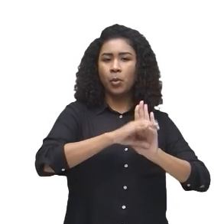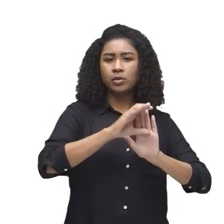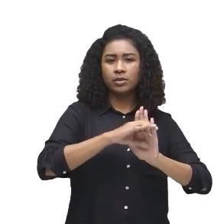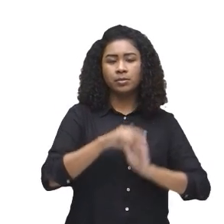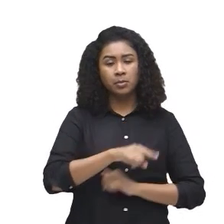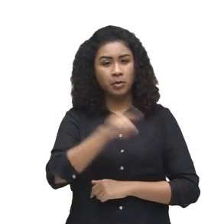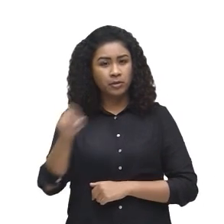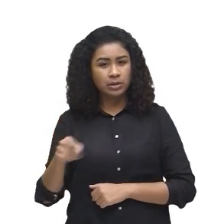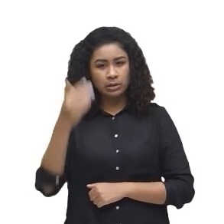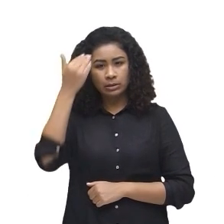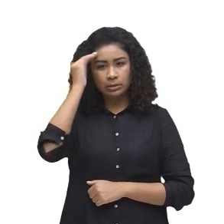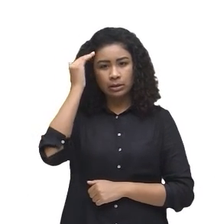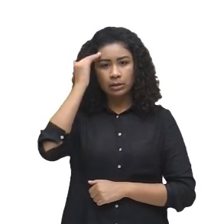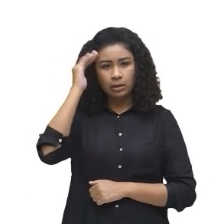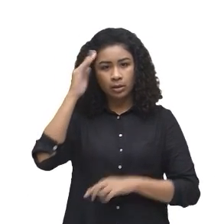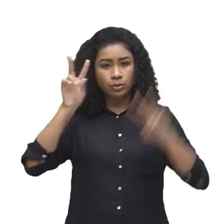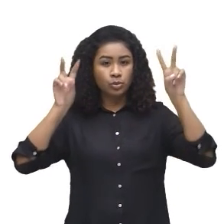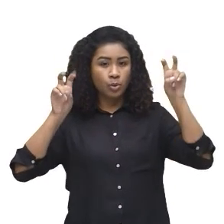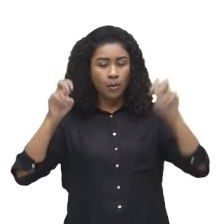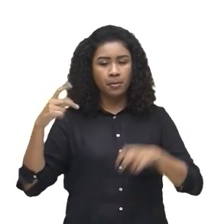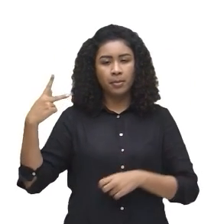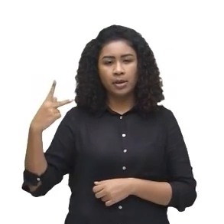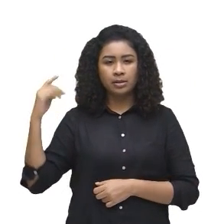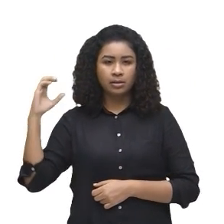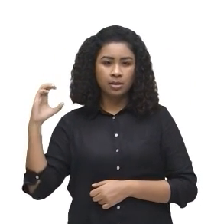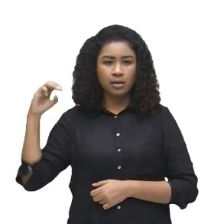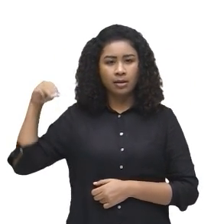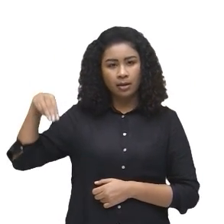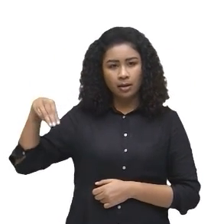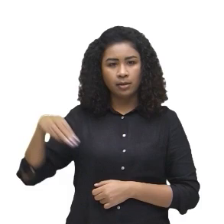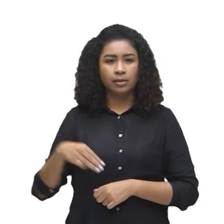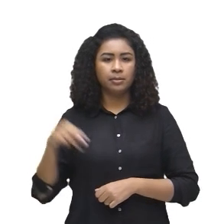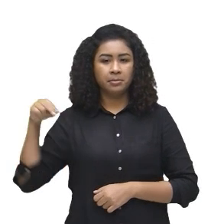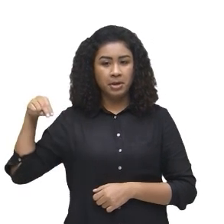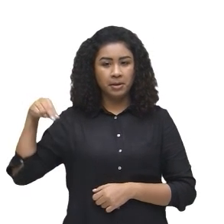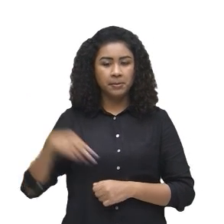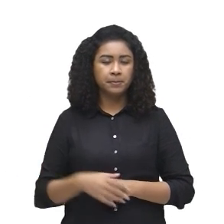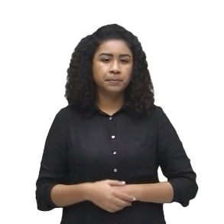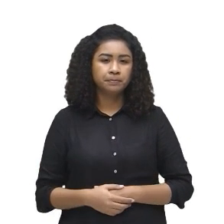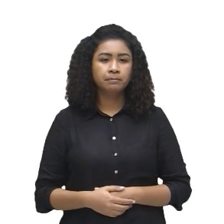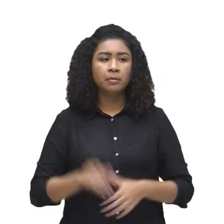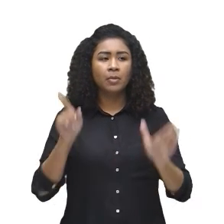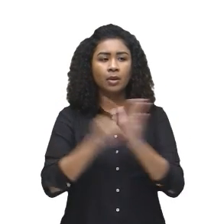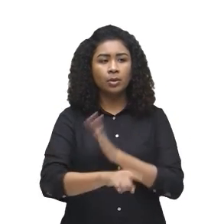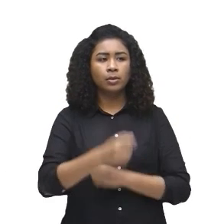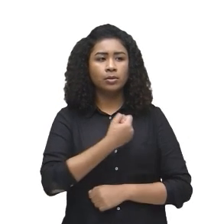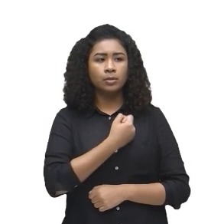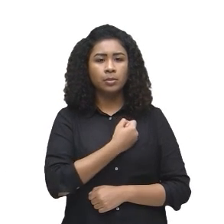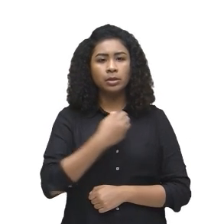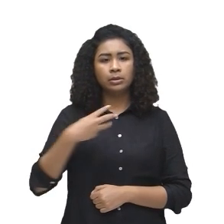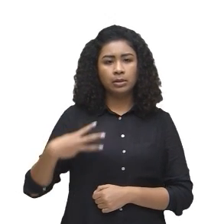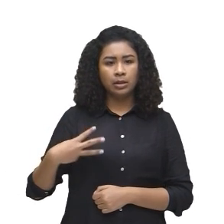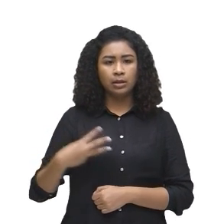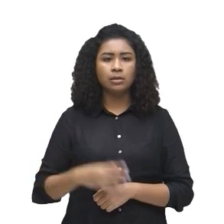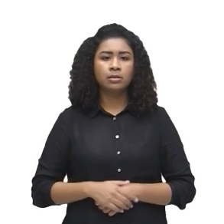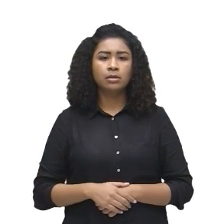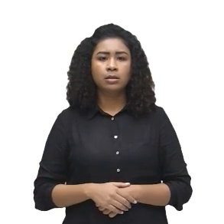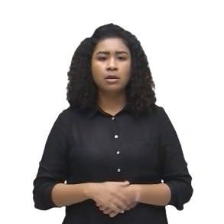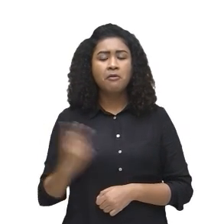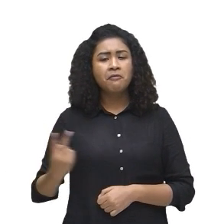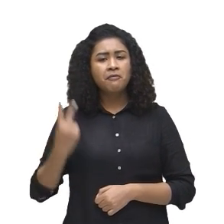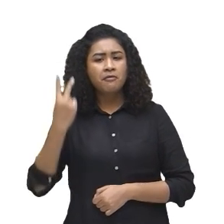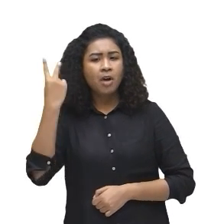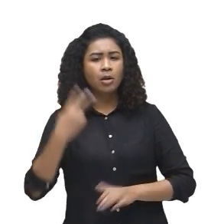definição dos PCNs. E a questão 3, vamos relembrar qual é ela. Quais tipos de valores e princípios podem